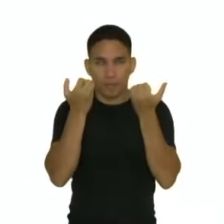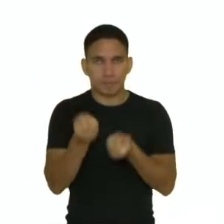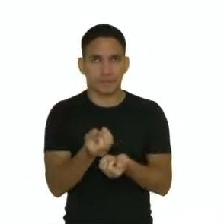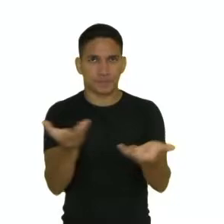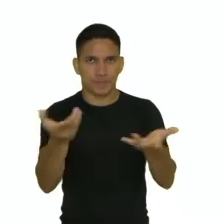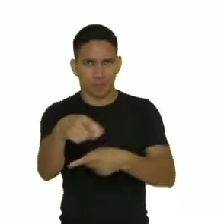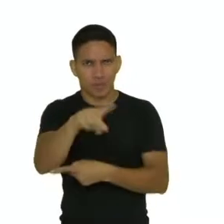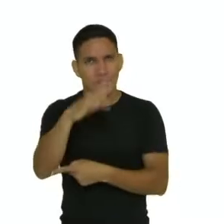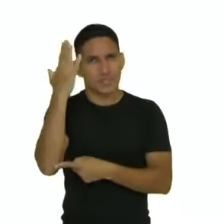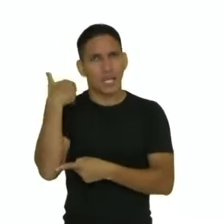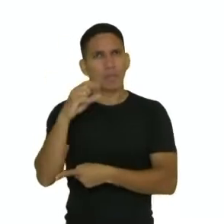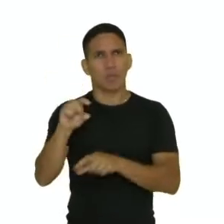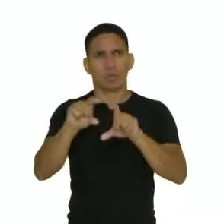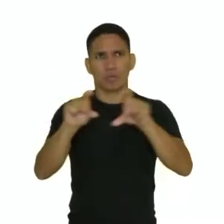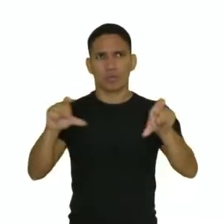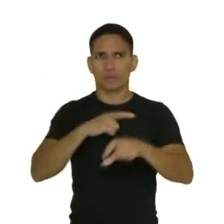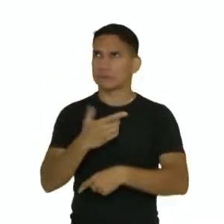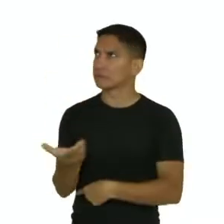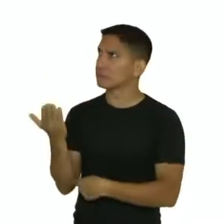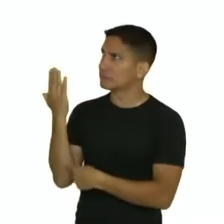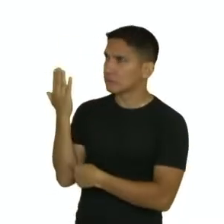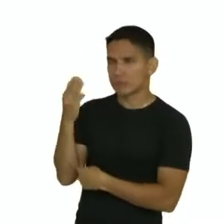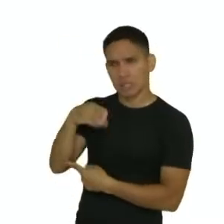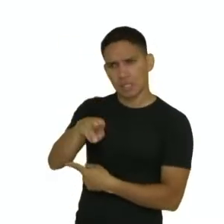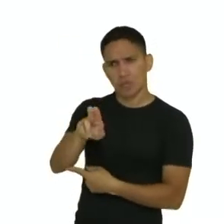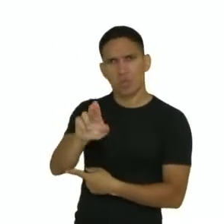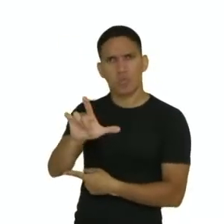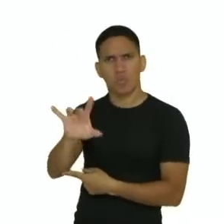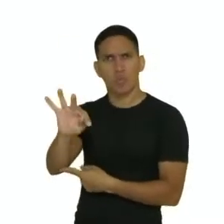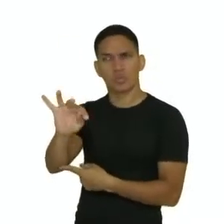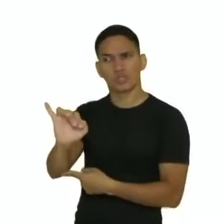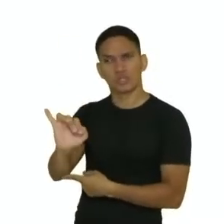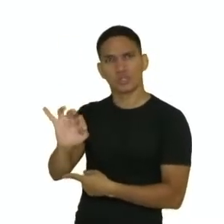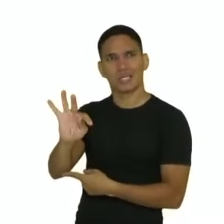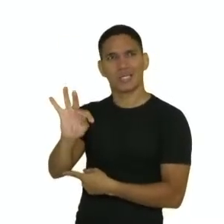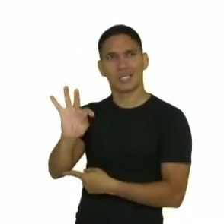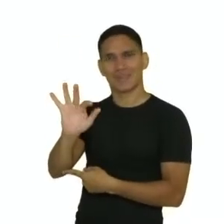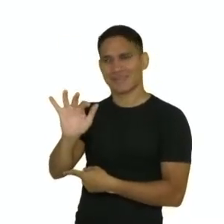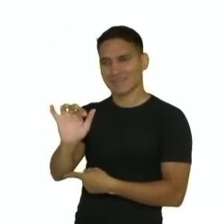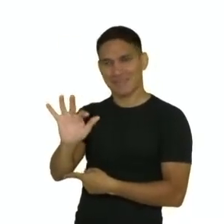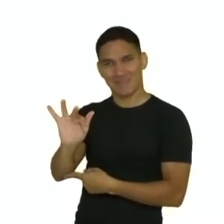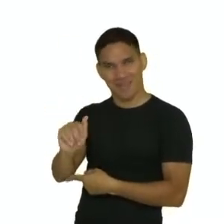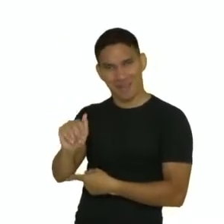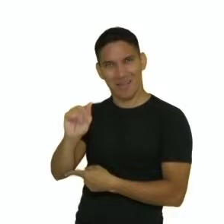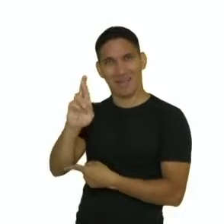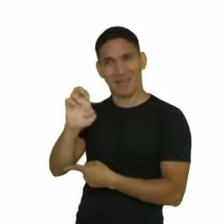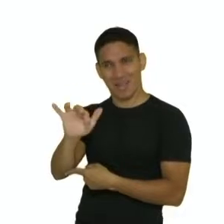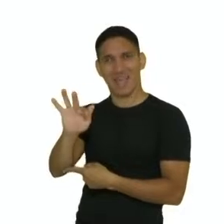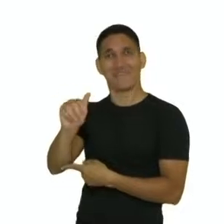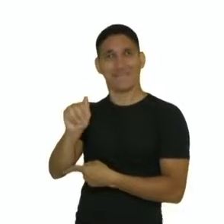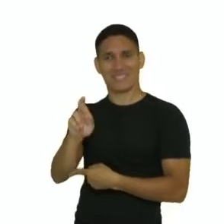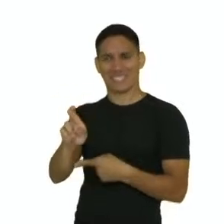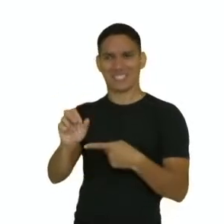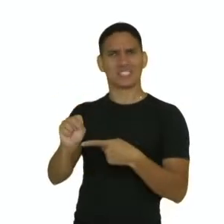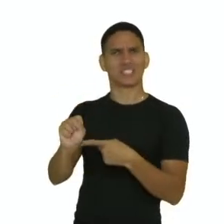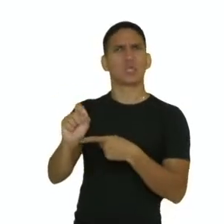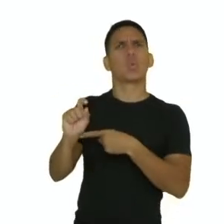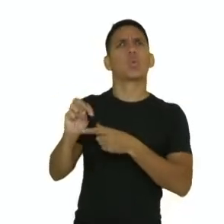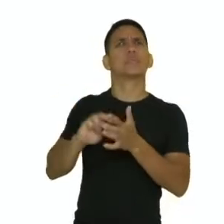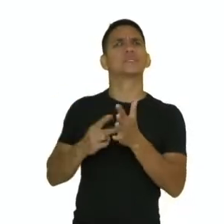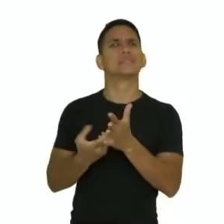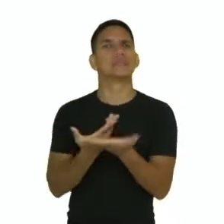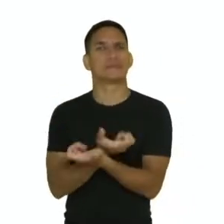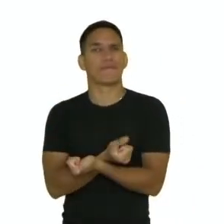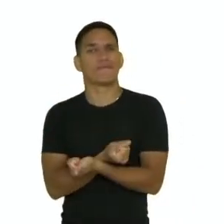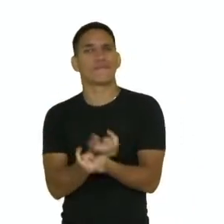a expressão multitarefas significa? Então, multi, vocês sabem, tem um caráter assim, né, de